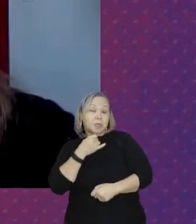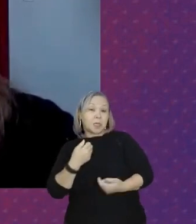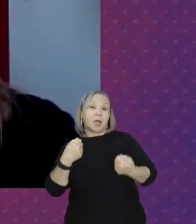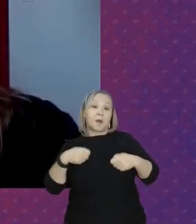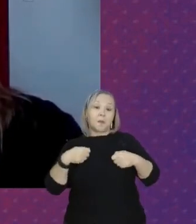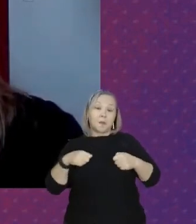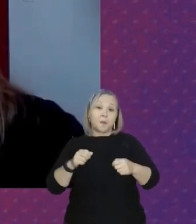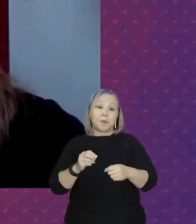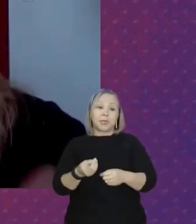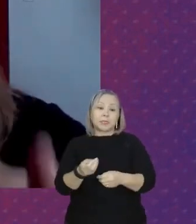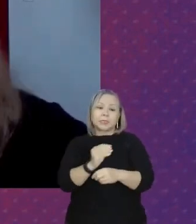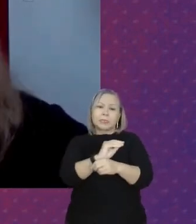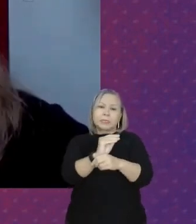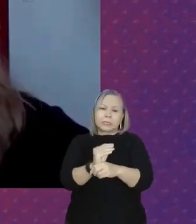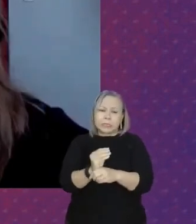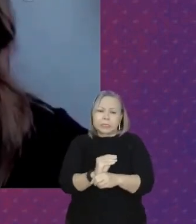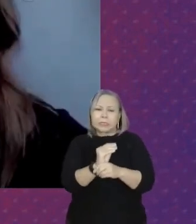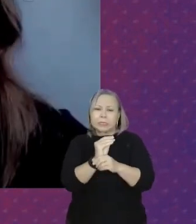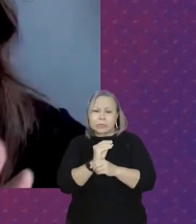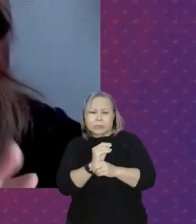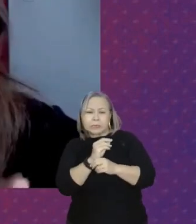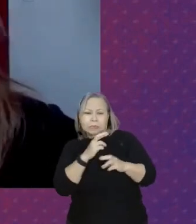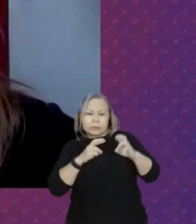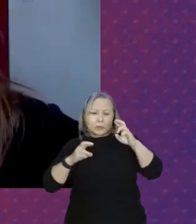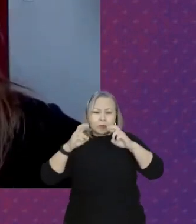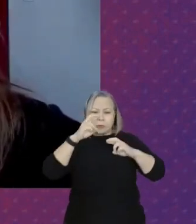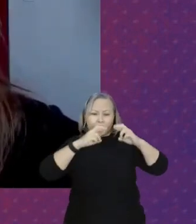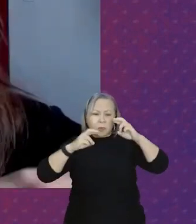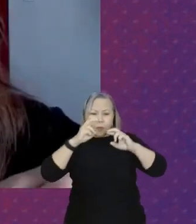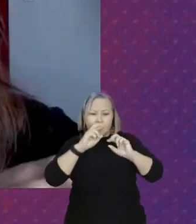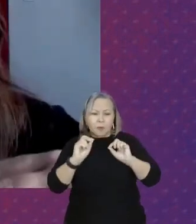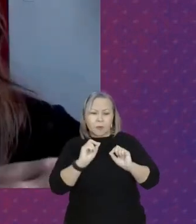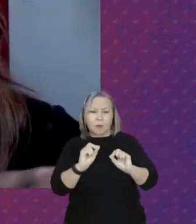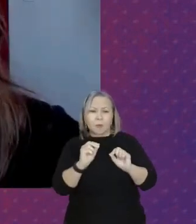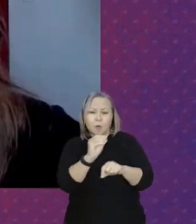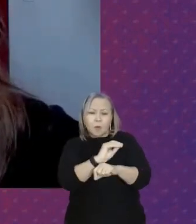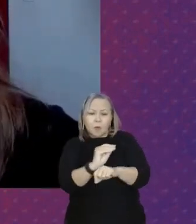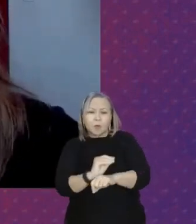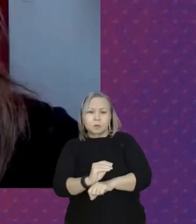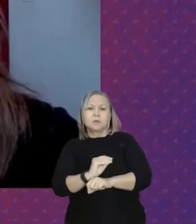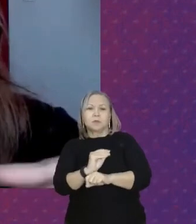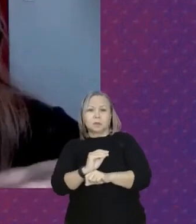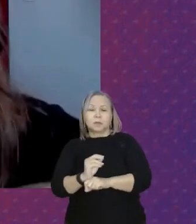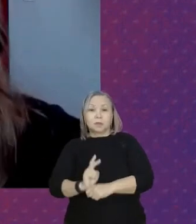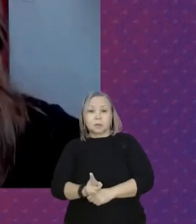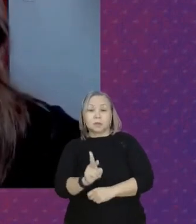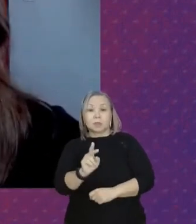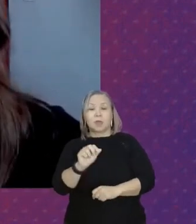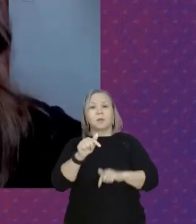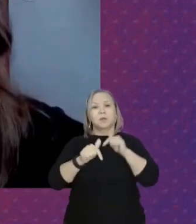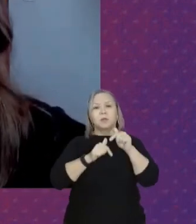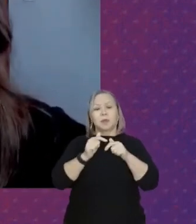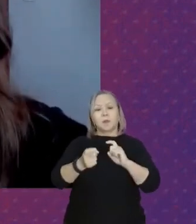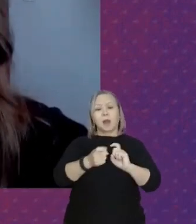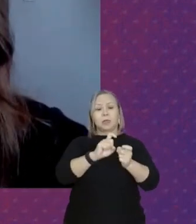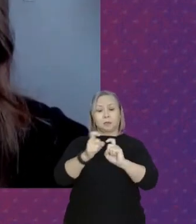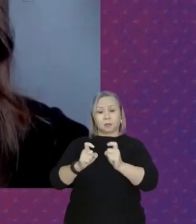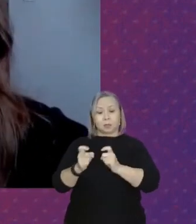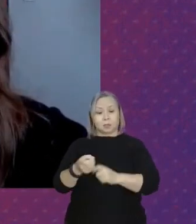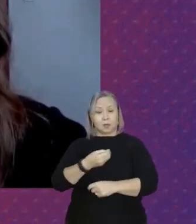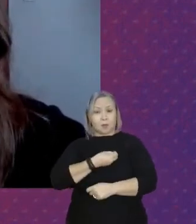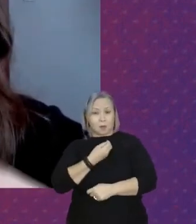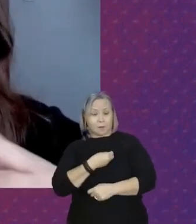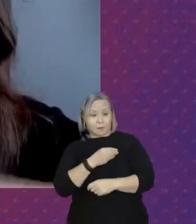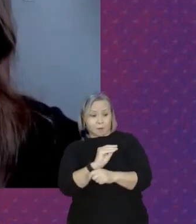assim, monitoramento, né? Tem que ficar de olho o tempo inteiro, precisa também de todo um trabalho de gestão da vida do